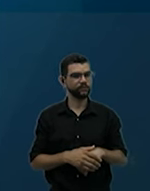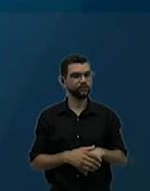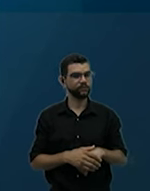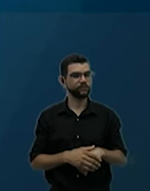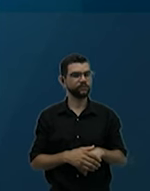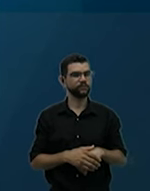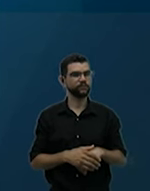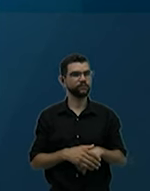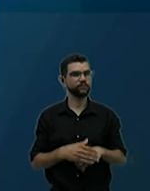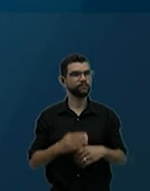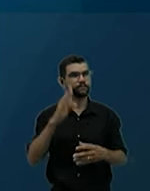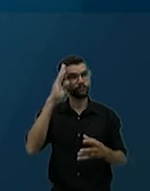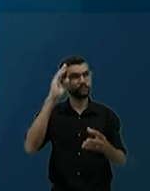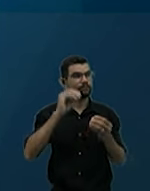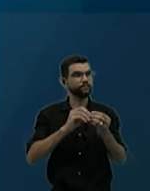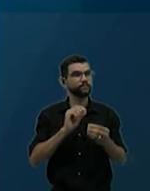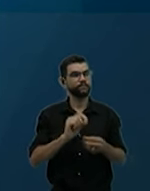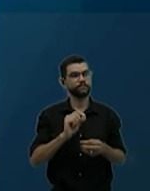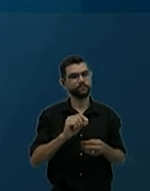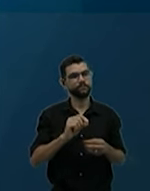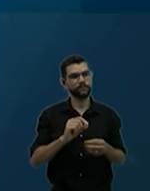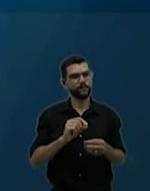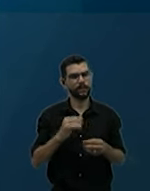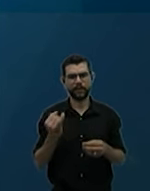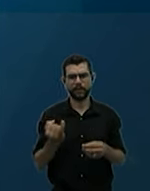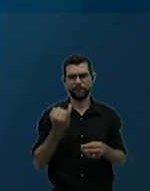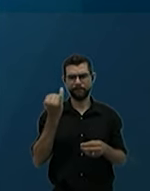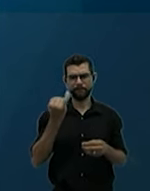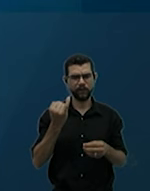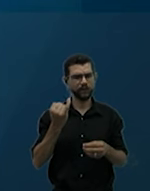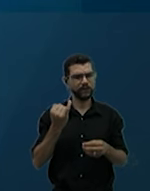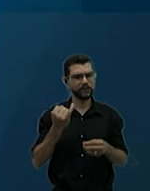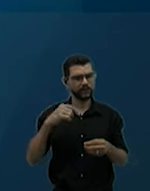consolidada é a jurisprudência dessa Corte Superior.